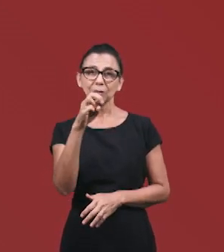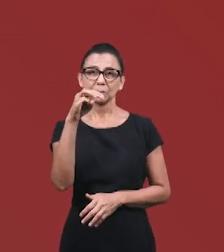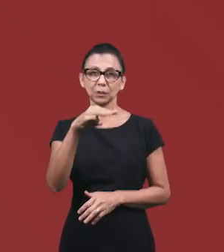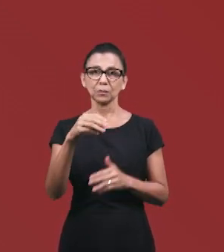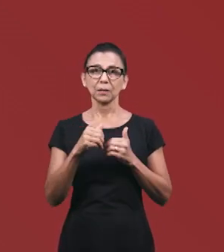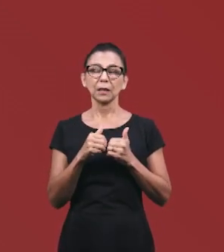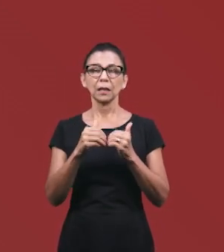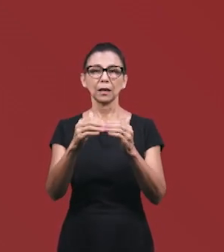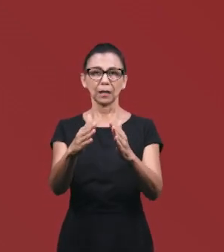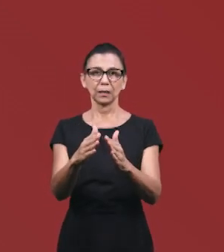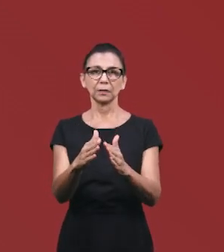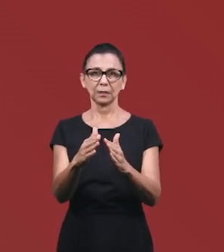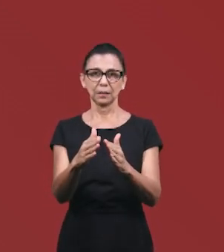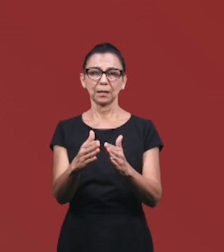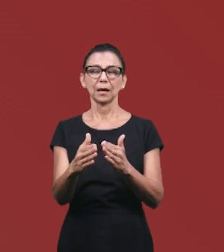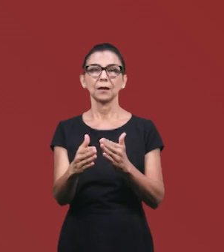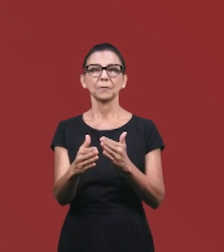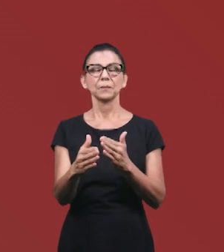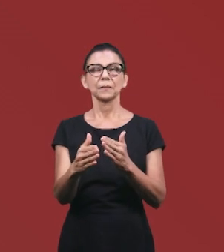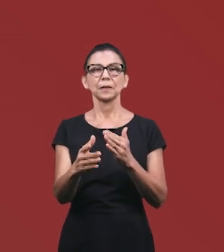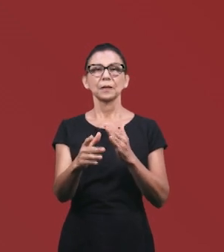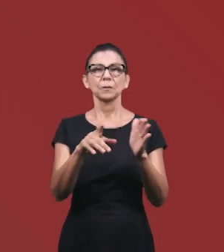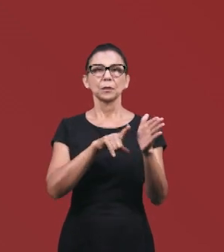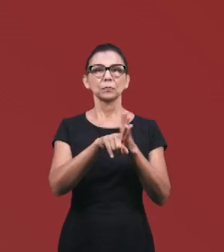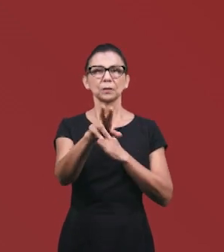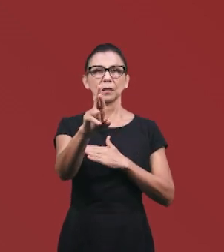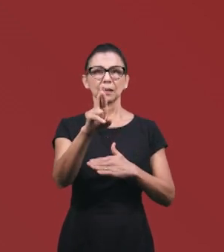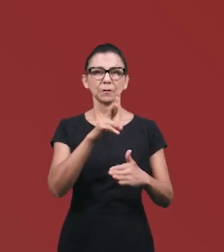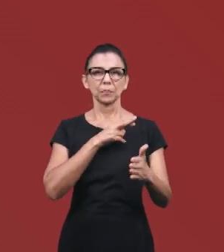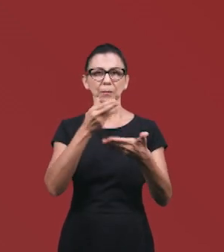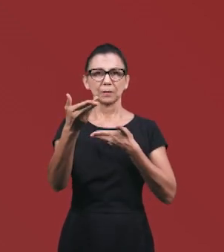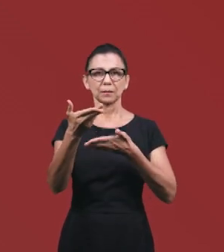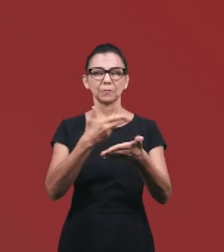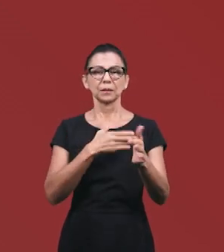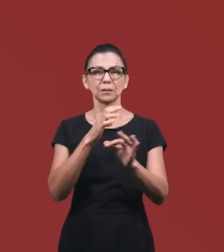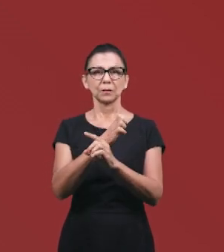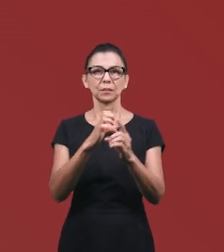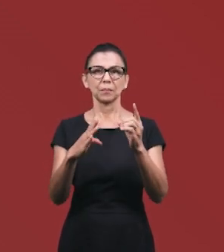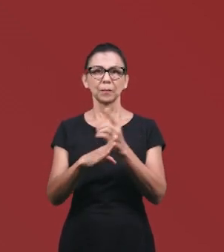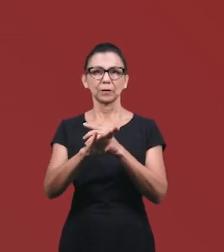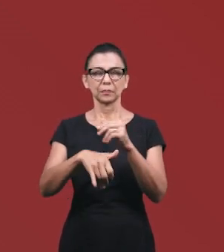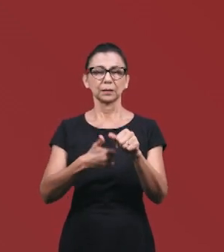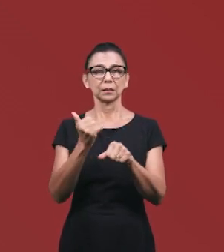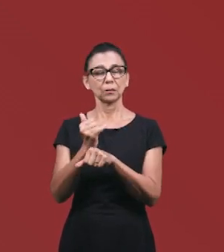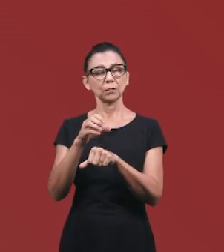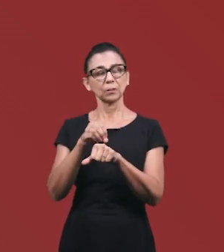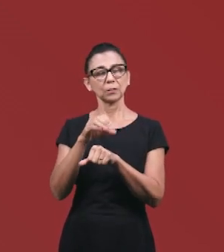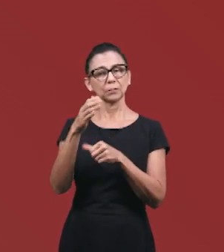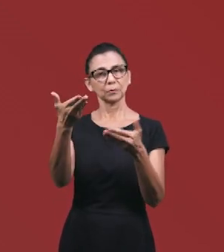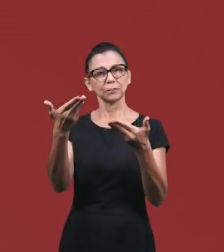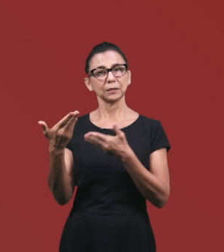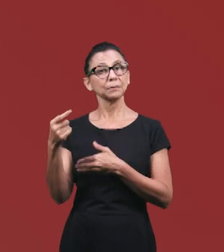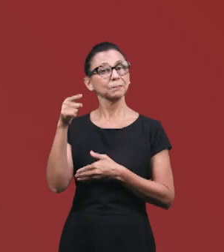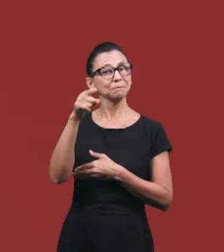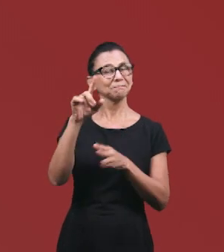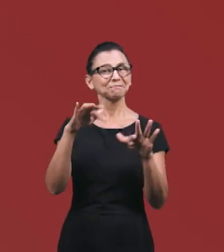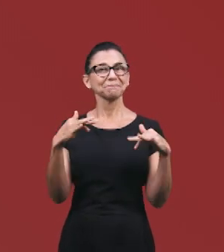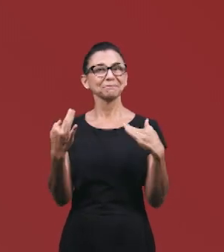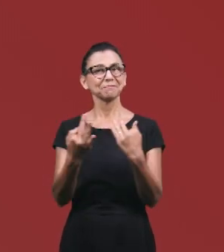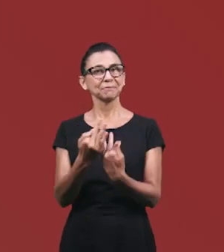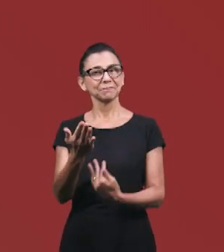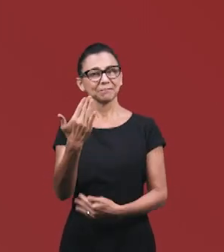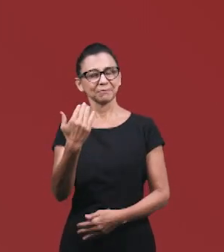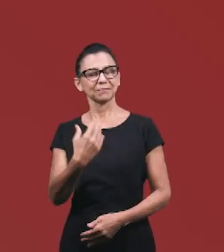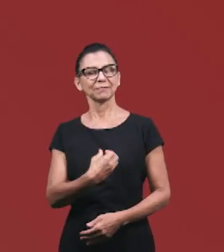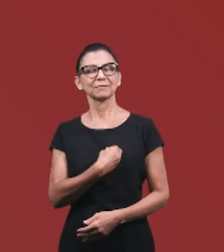minutos, daremos início às participações da Escola Bíblica Dominical, transmitidas por esse canal. Convidamos você e